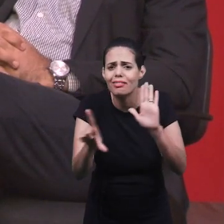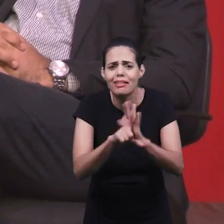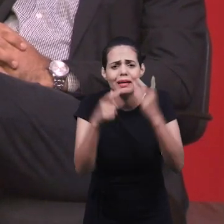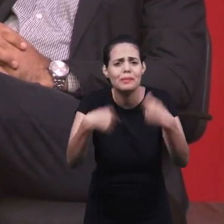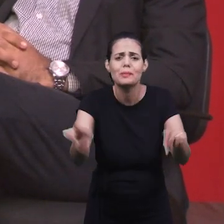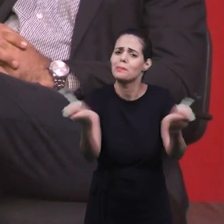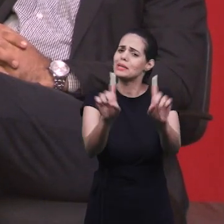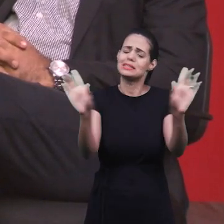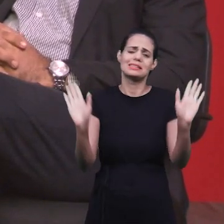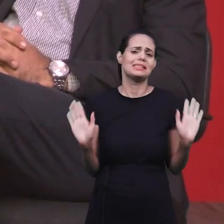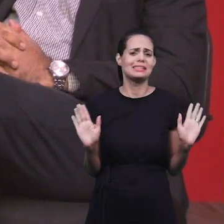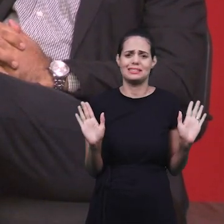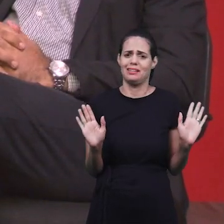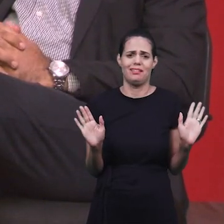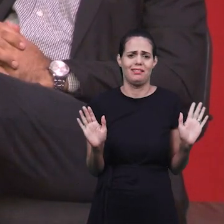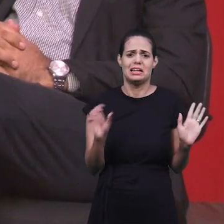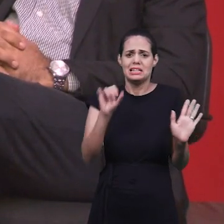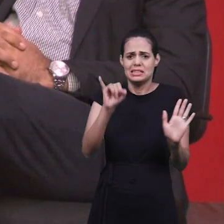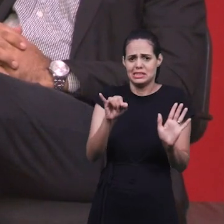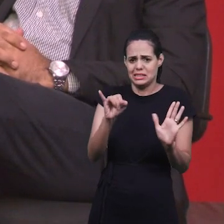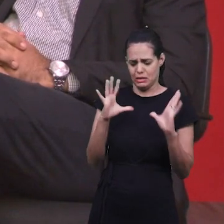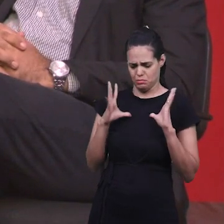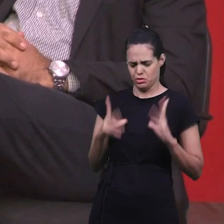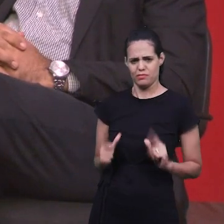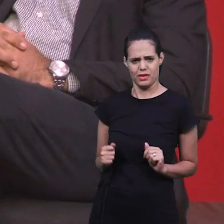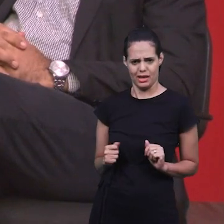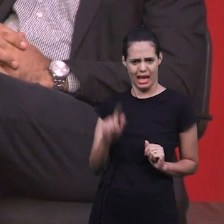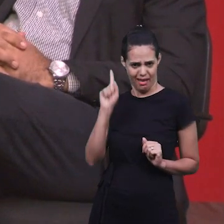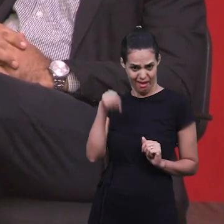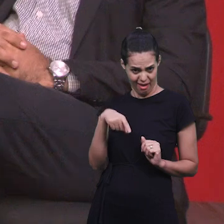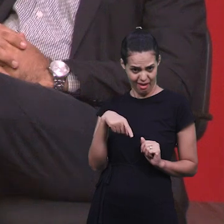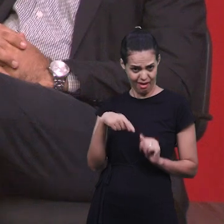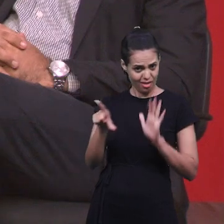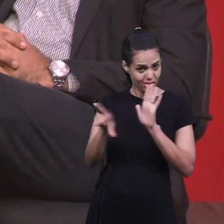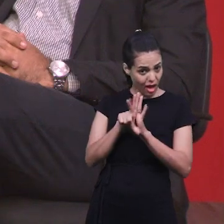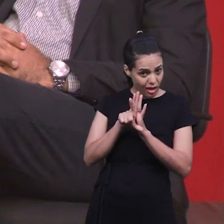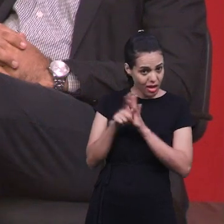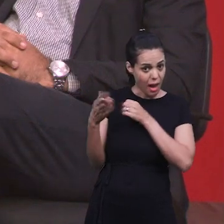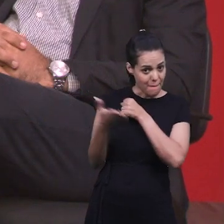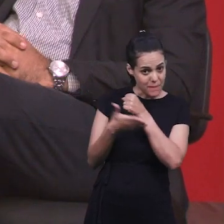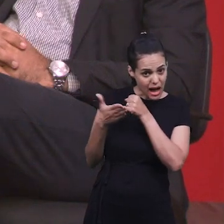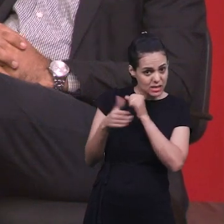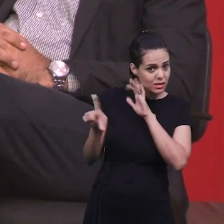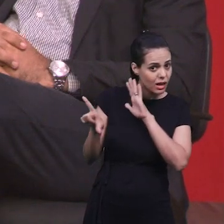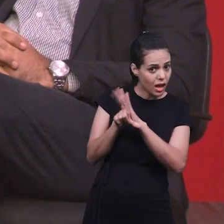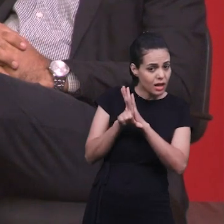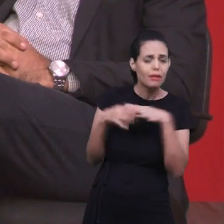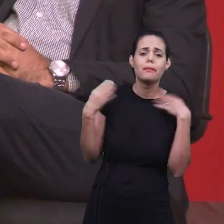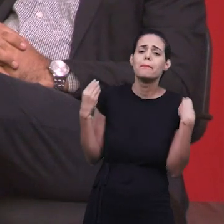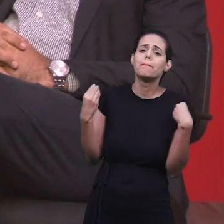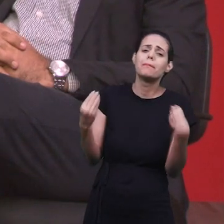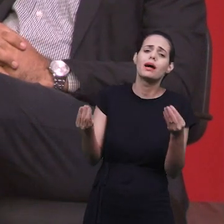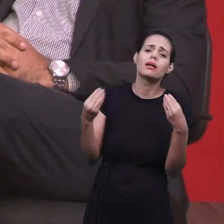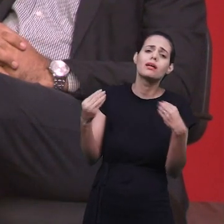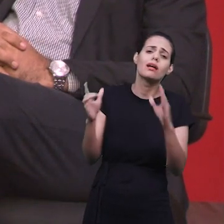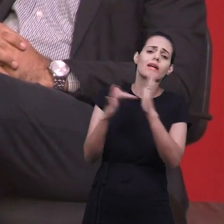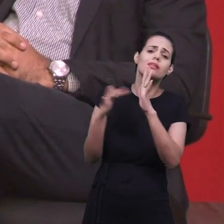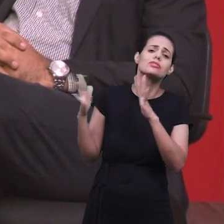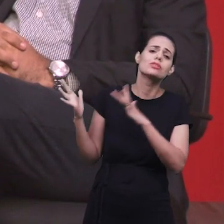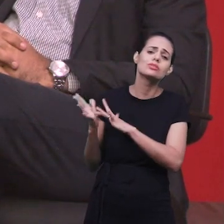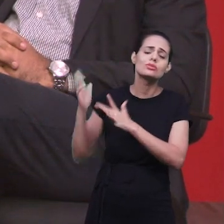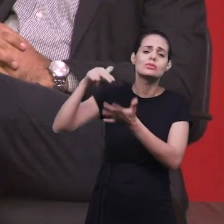Ele diz aqui, porque se a justiça provém da lei, se a justificação precisa da